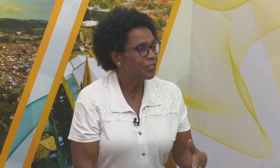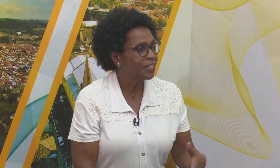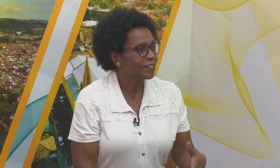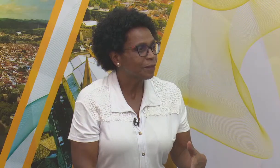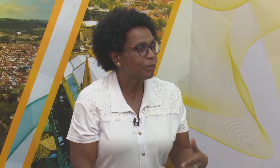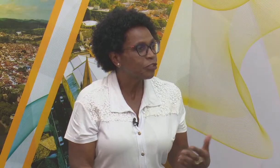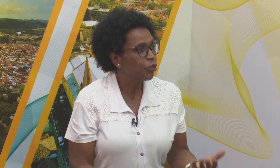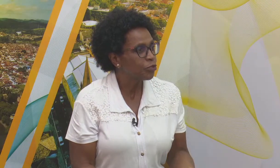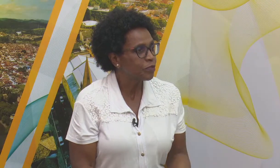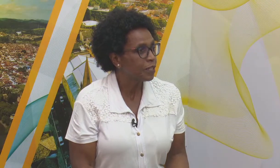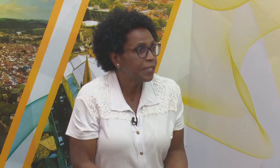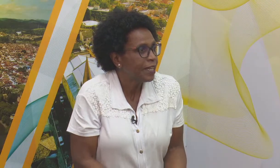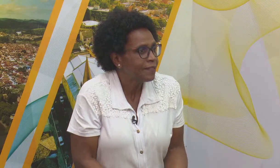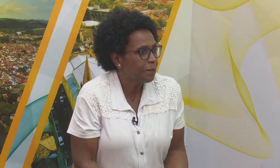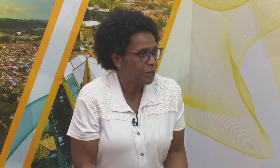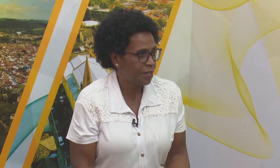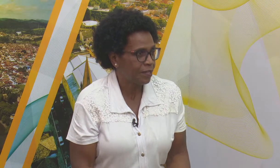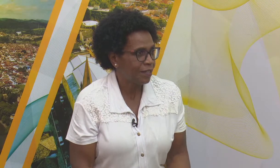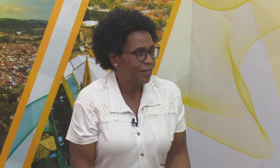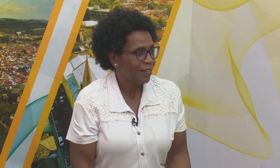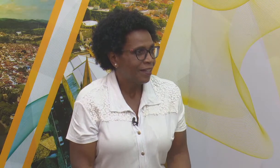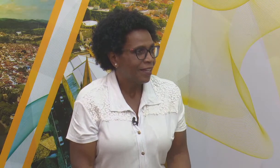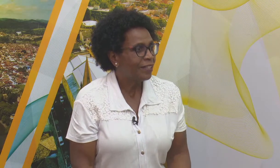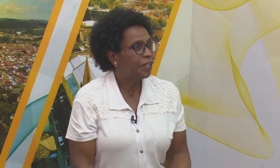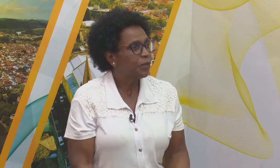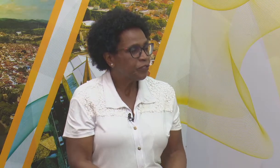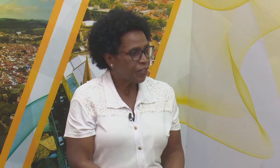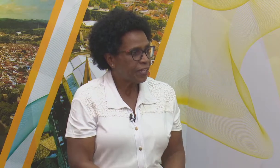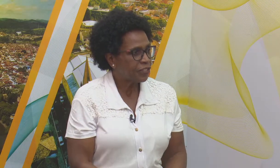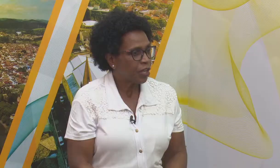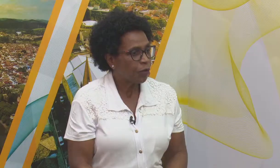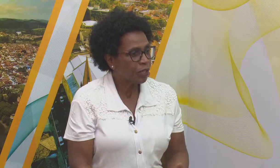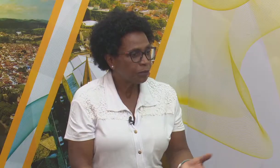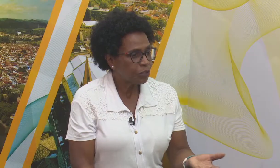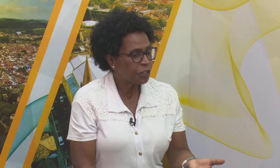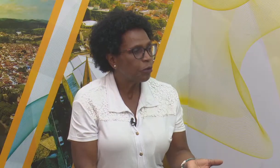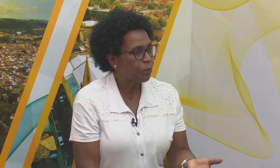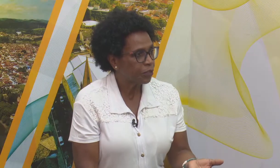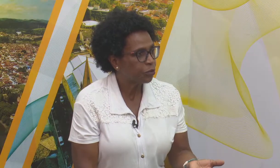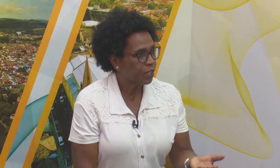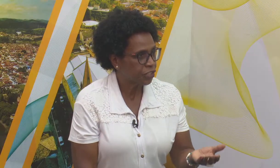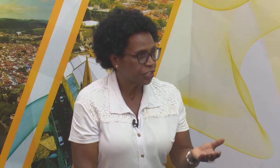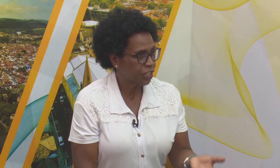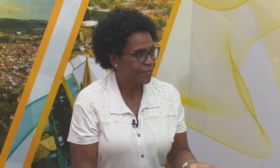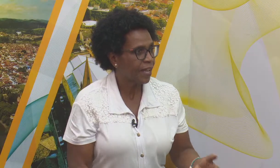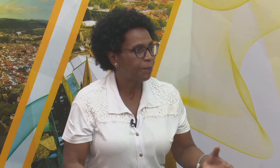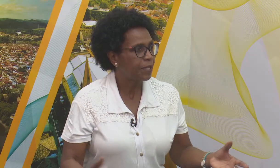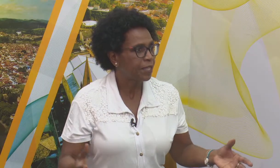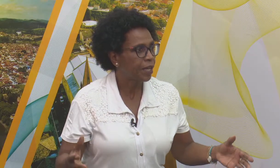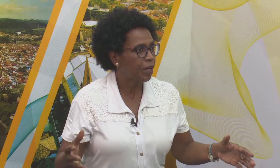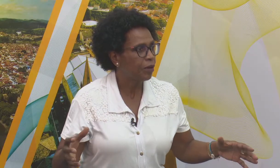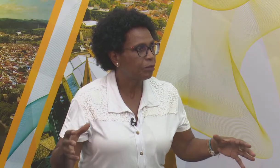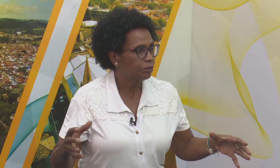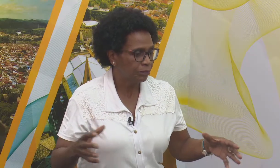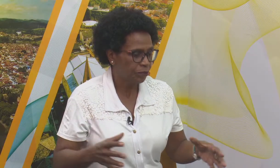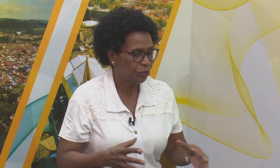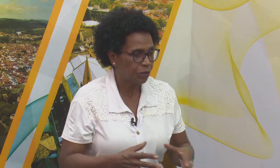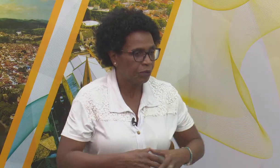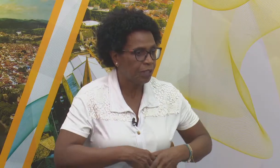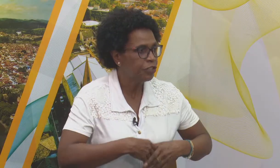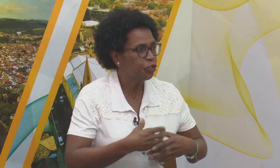é autista, mas ninguém sabia. Então, é diferente. Agora, nesse momento que a gente já sabe que é